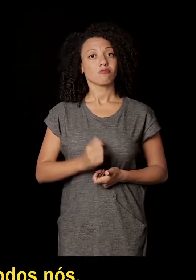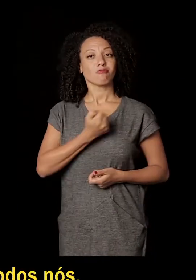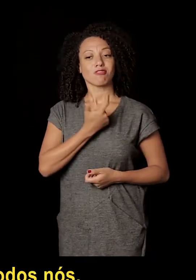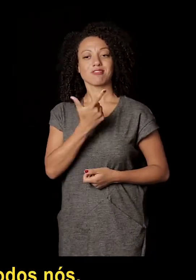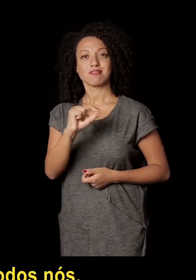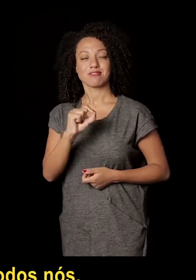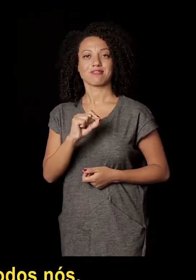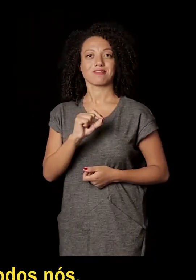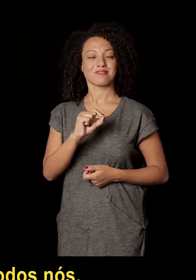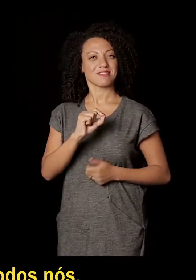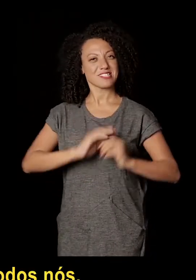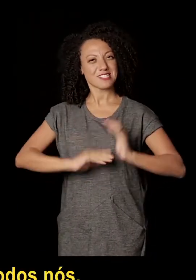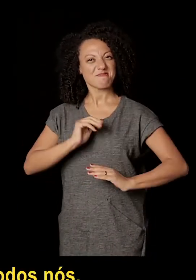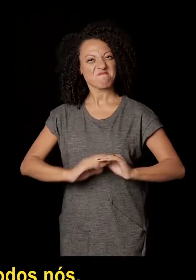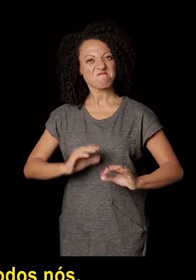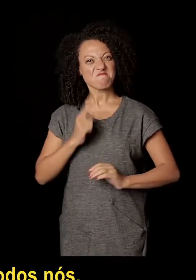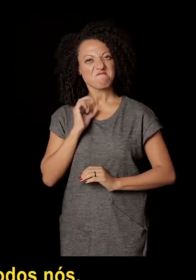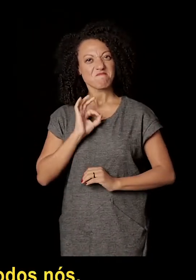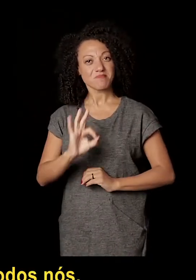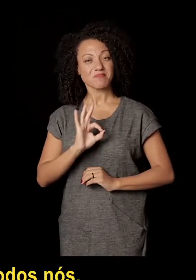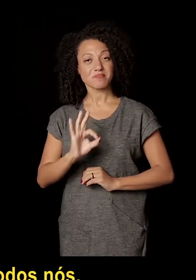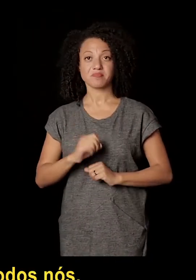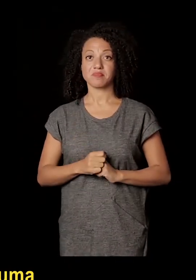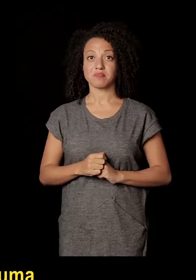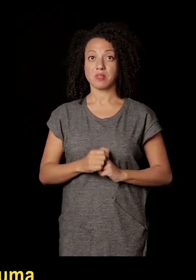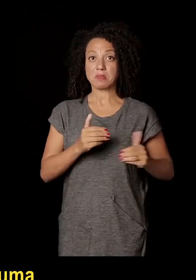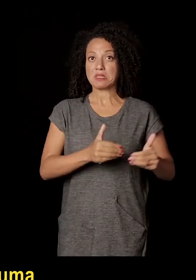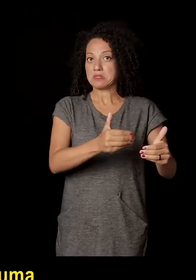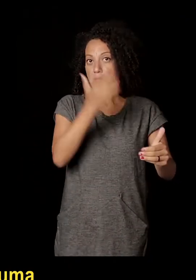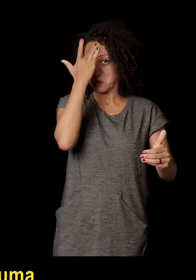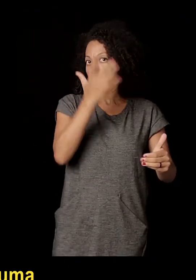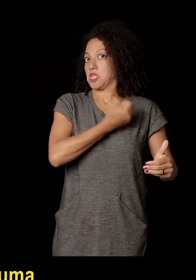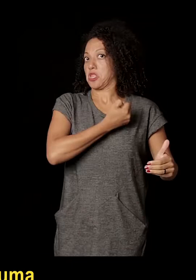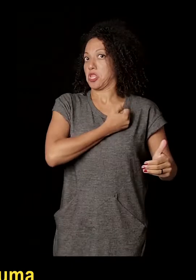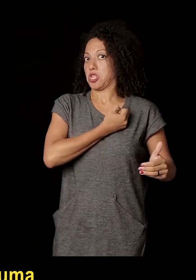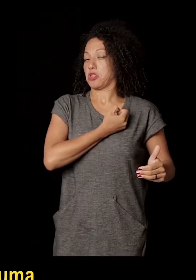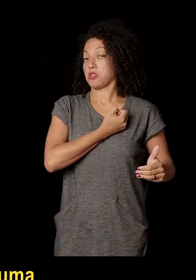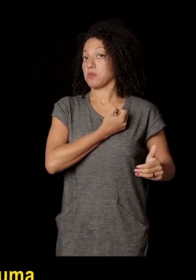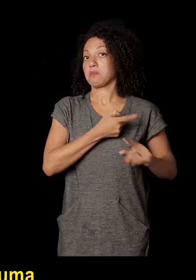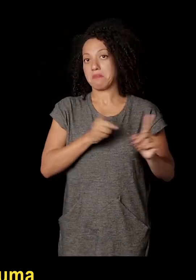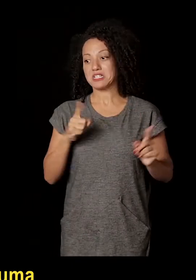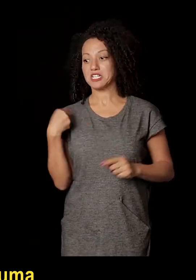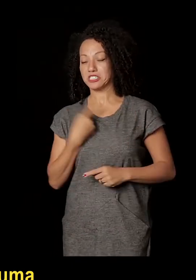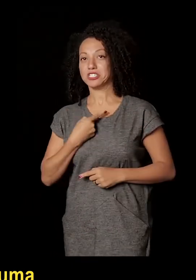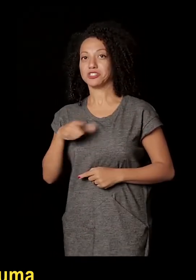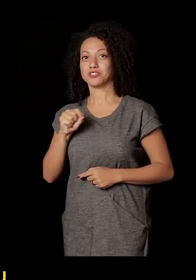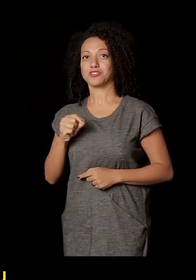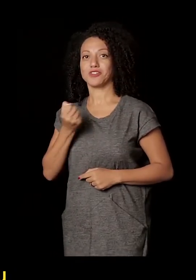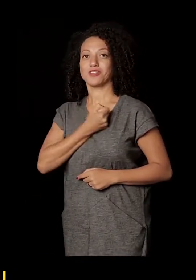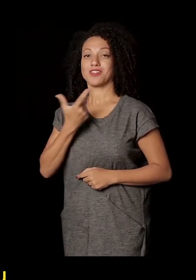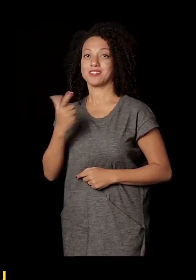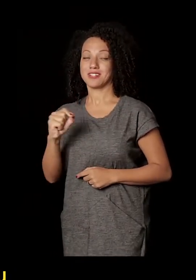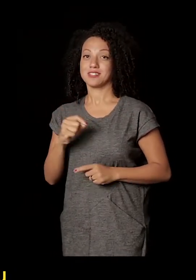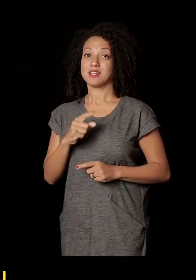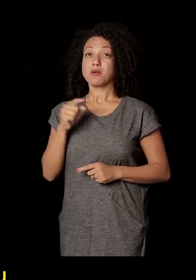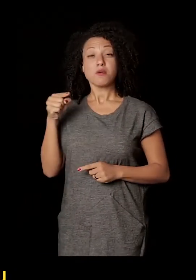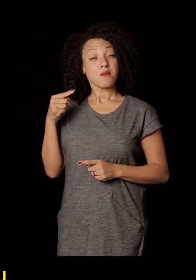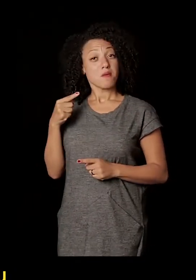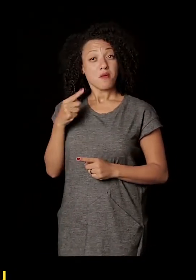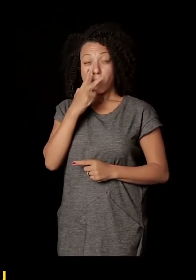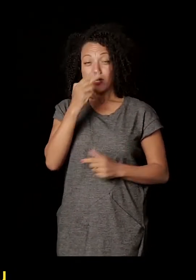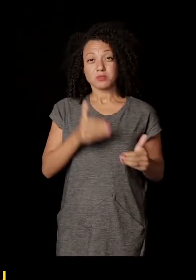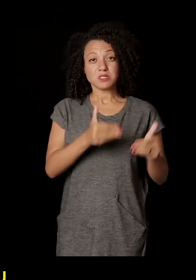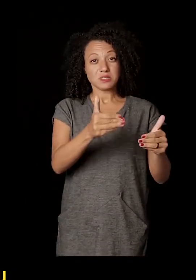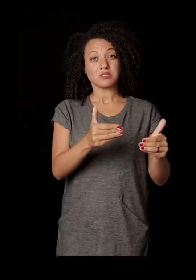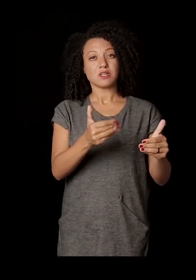10 de todos nós, não sei se do Ministério, né? O Ministério pode ter dado uma nota um pouquinho mais baixa, portanto que ele brigou por nós